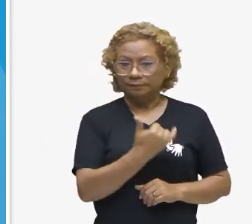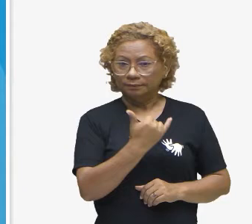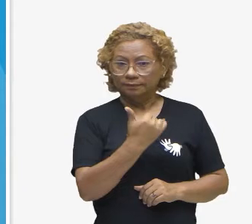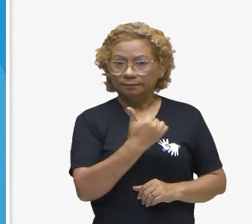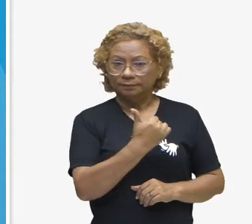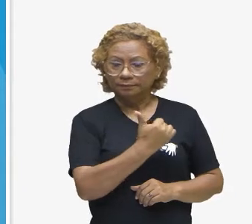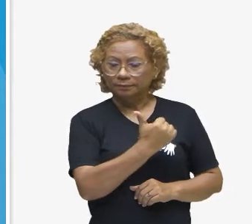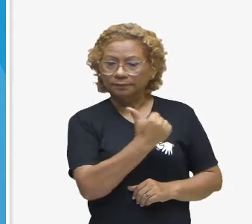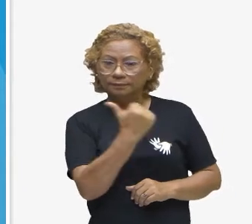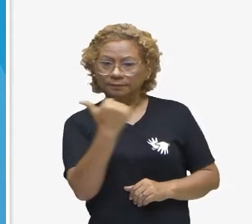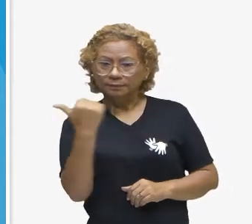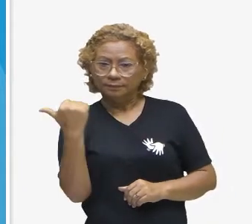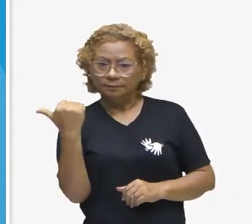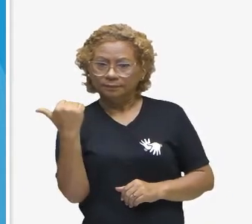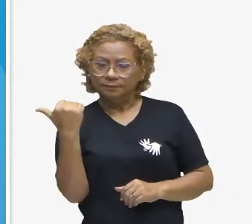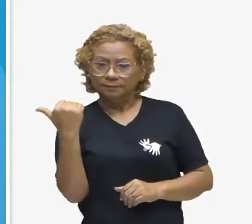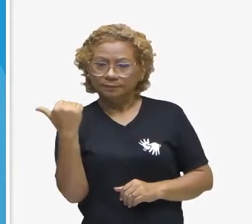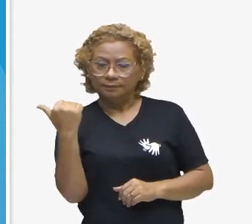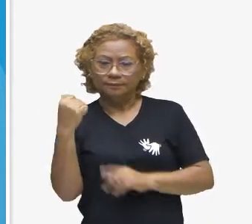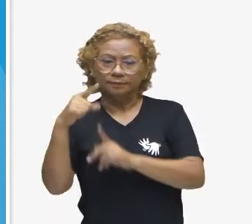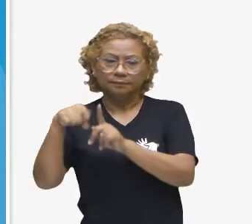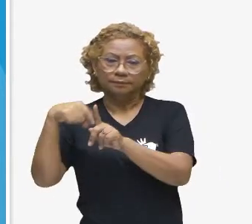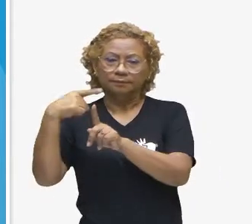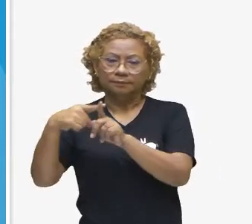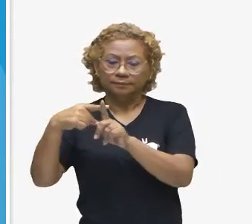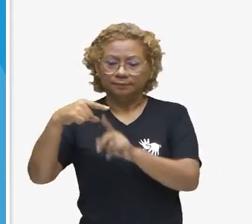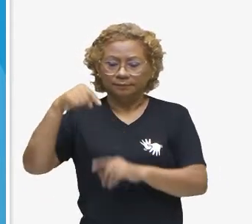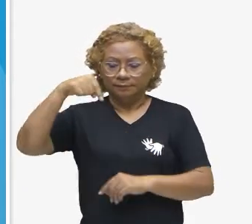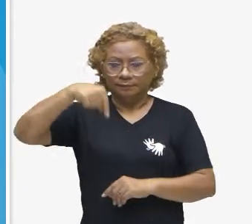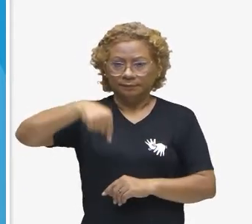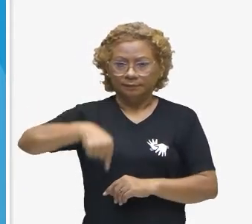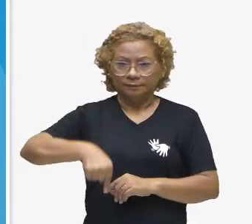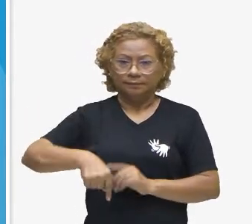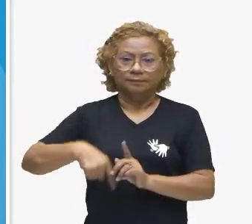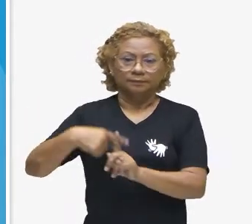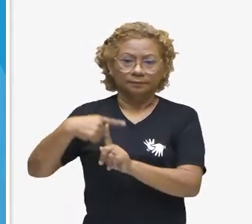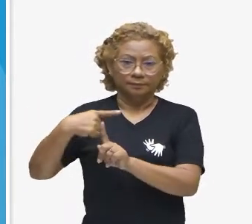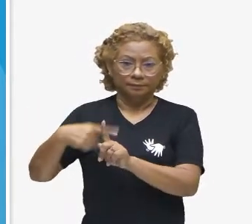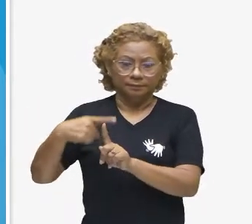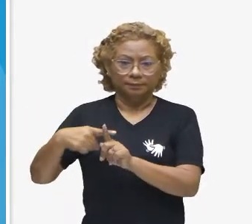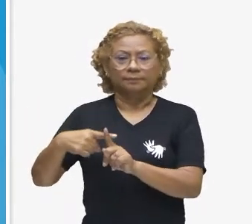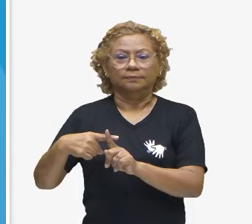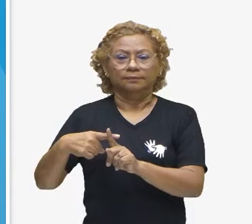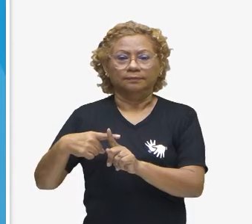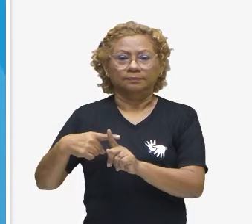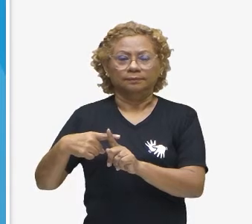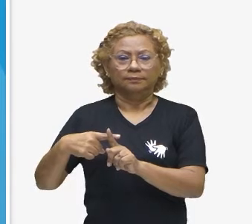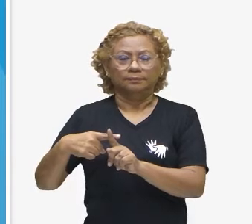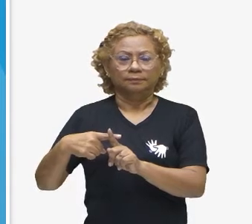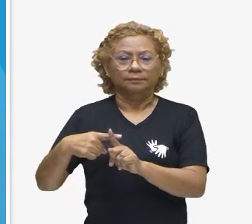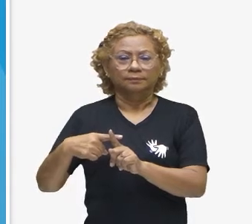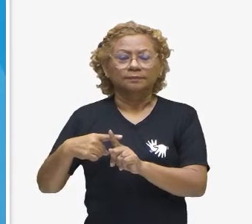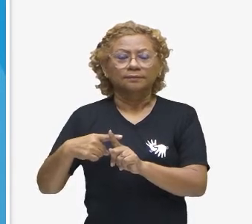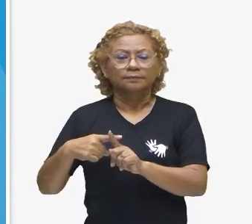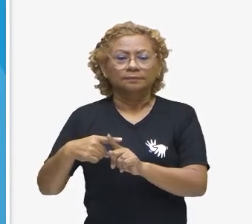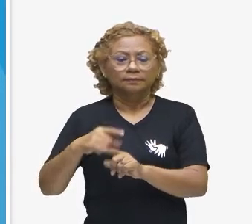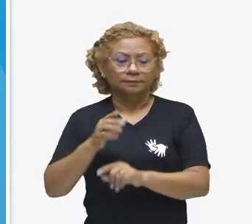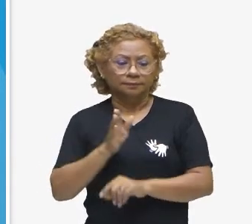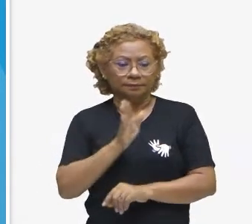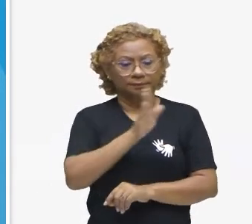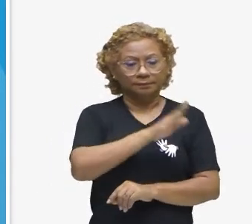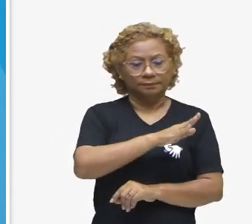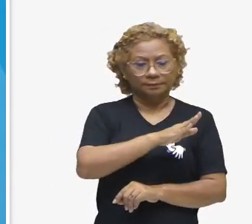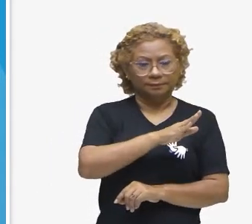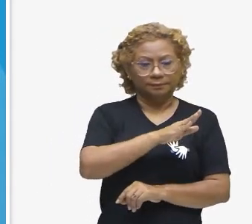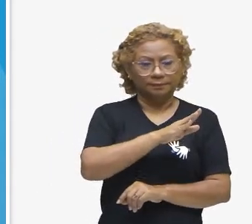para a esquerda são negativos. Então, independente se a projeção do cosseno esteja aqui no